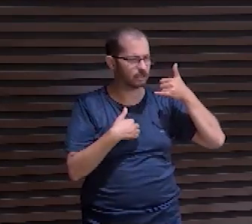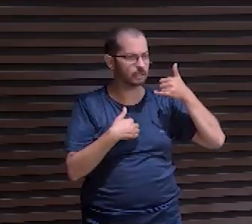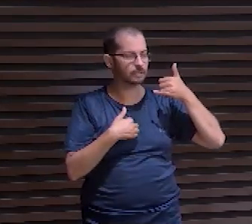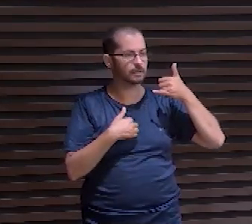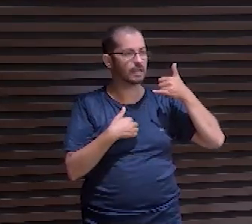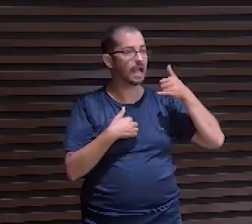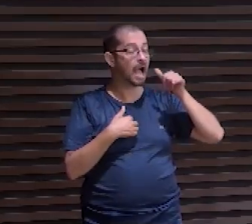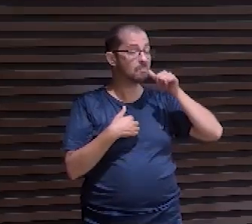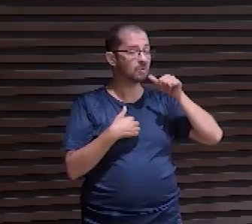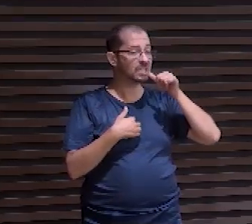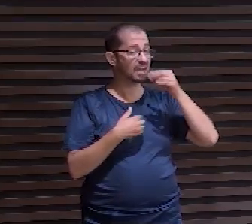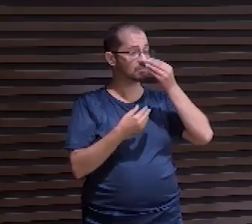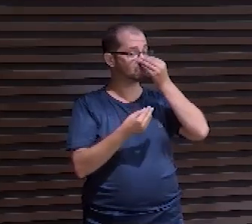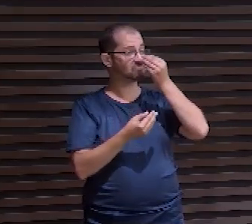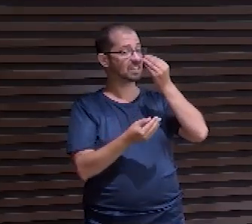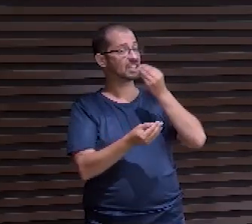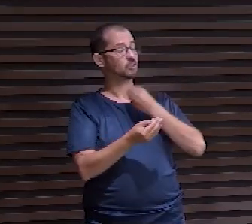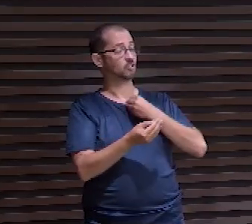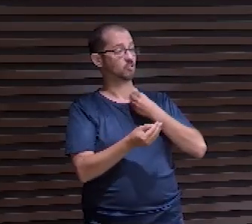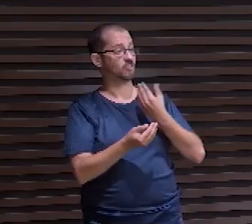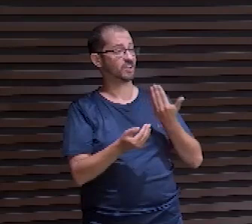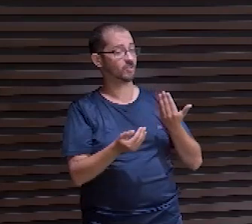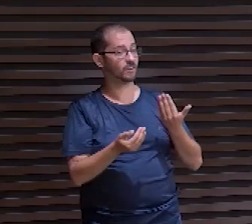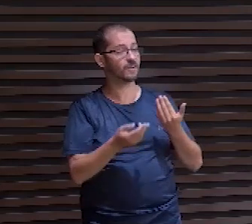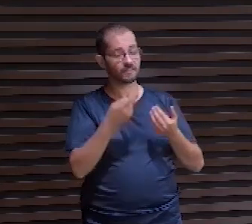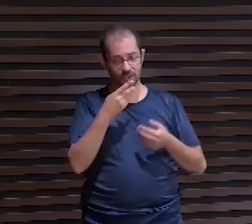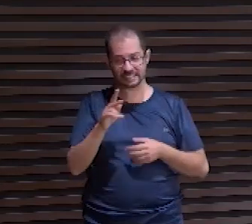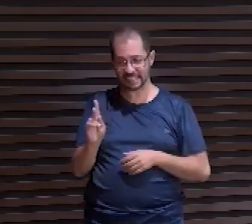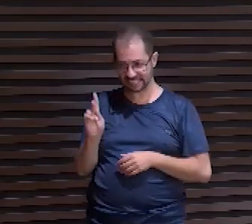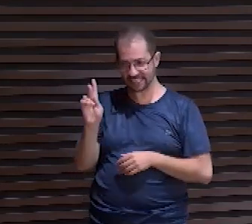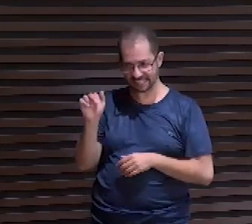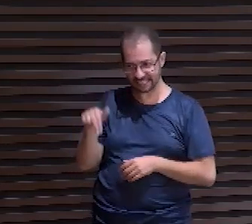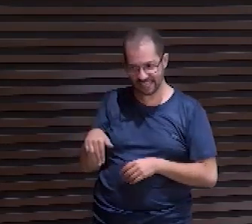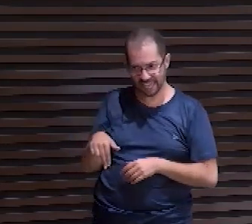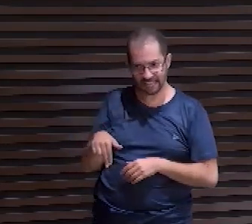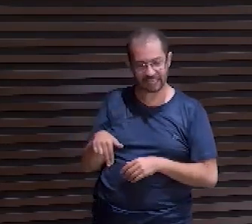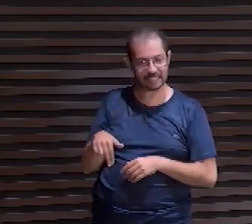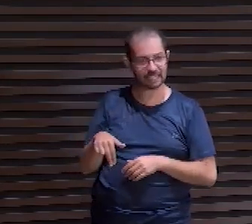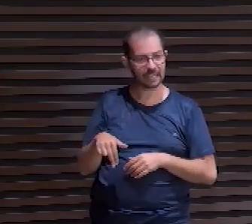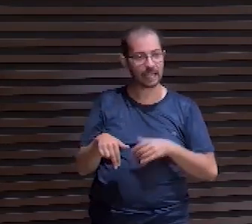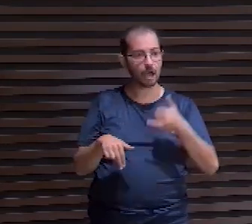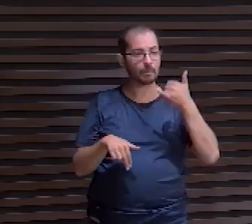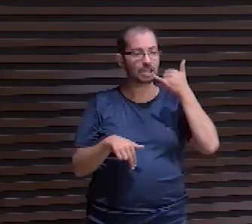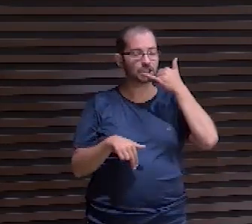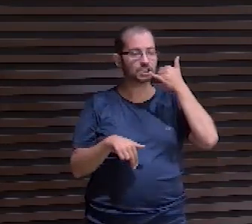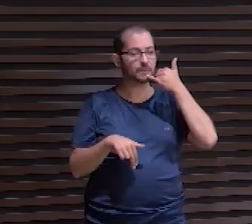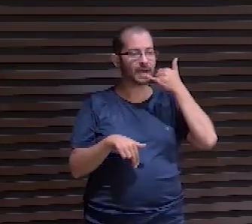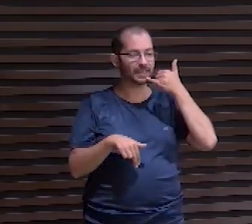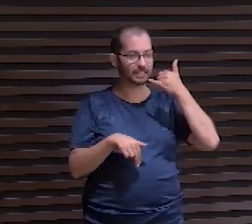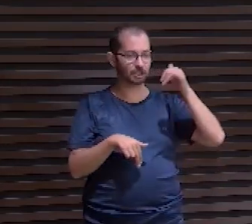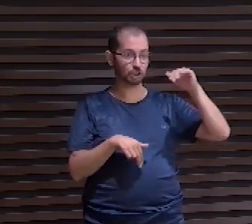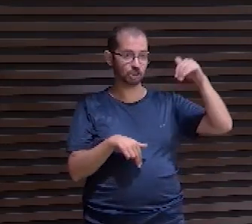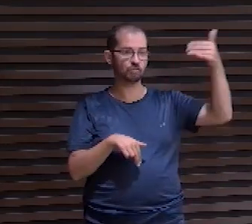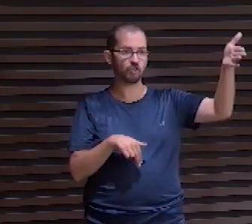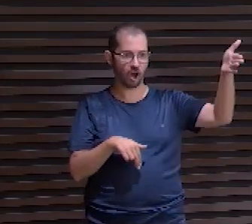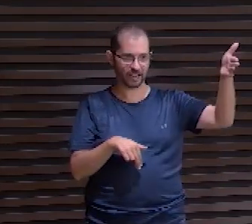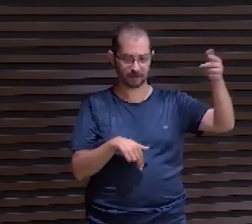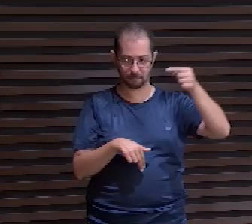e perguntou mais uma vez: Ken Gaub? Chamada interurbana para ele.